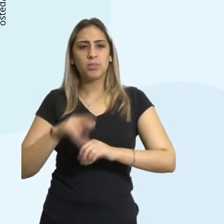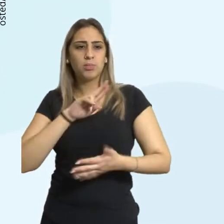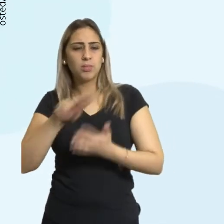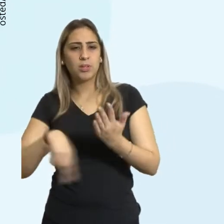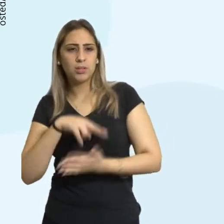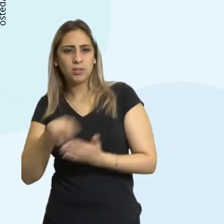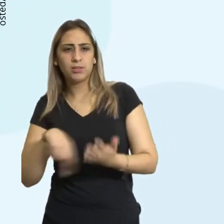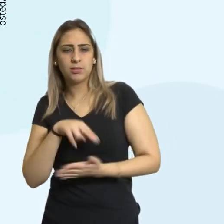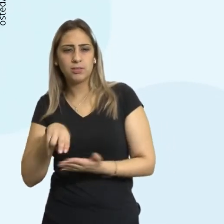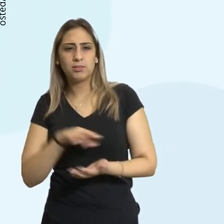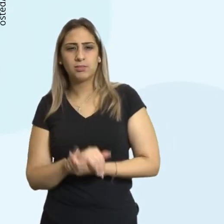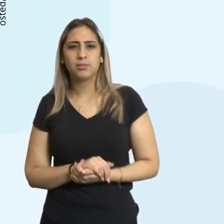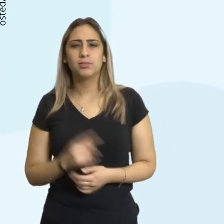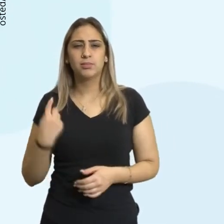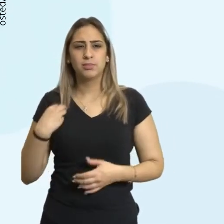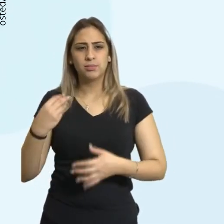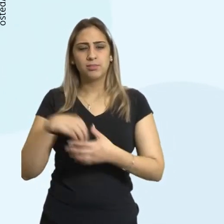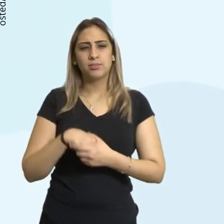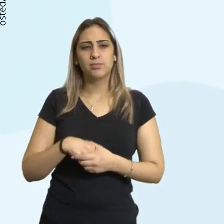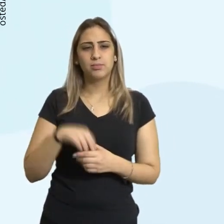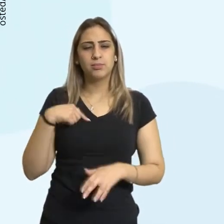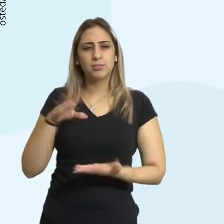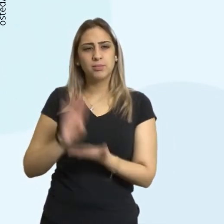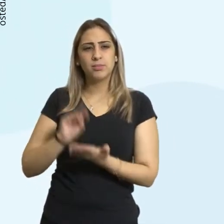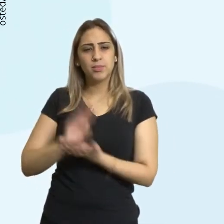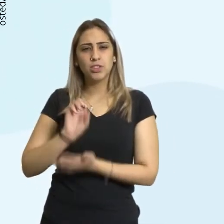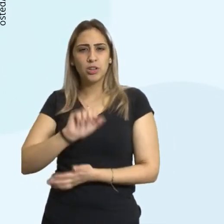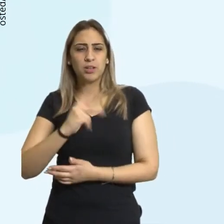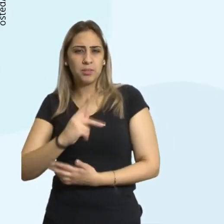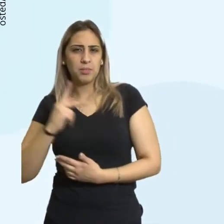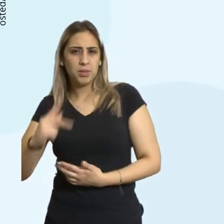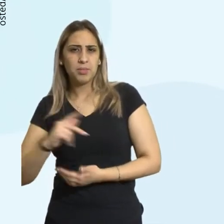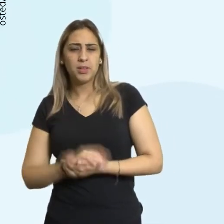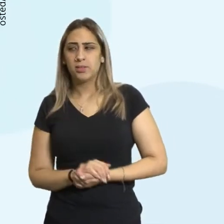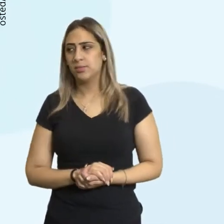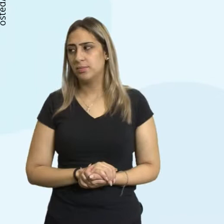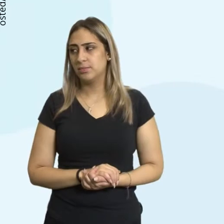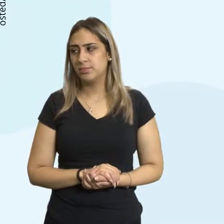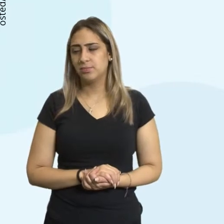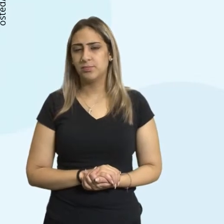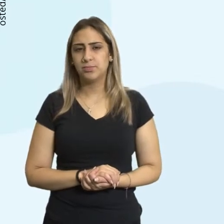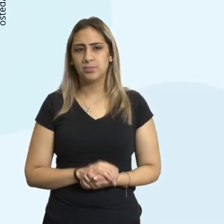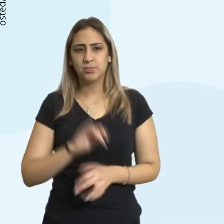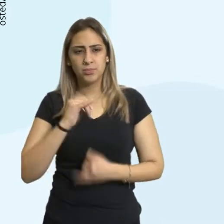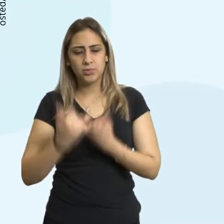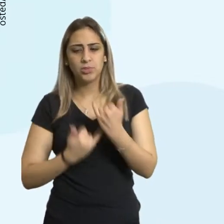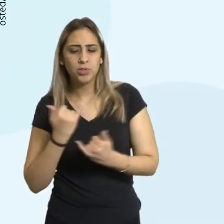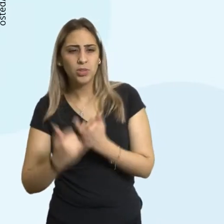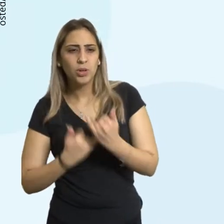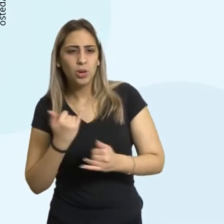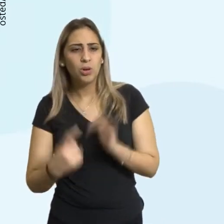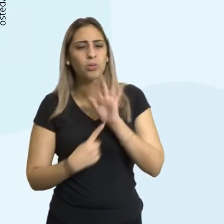pode chamar atenção dos dois lados e já baixaram o aplicativo tal né ou os jogos alguns indica alguns jogos